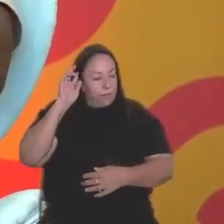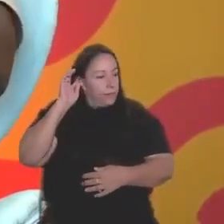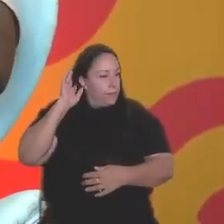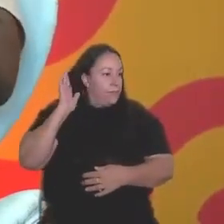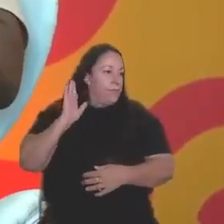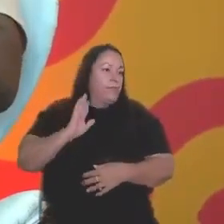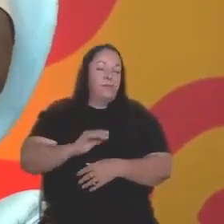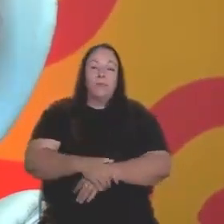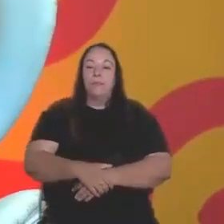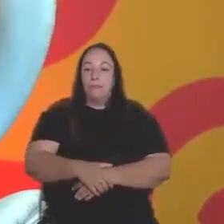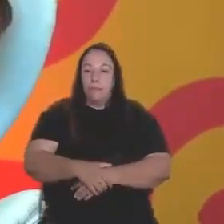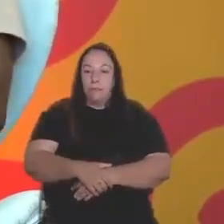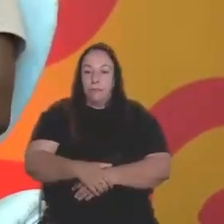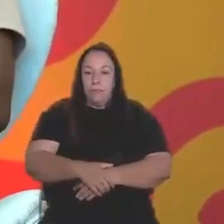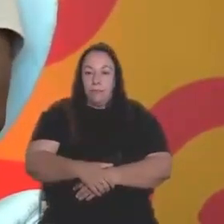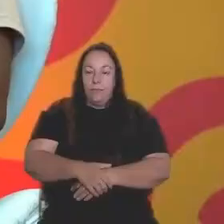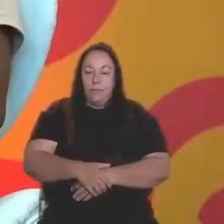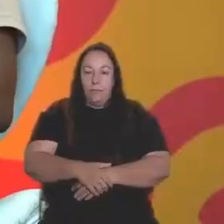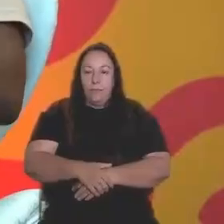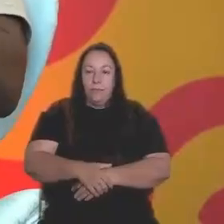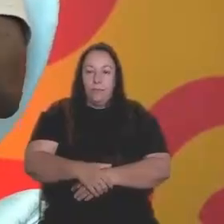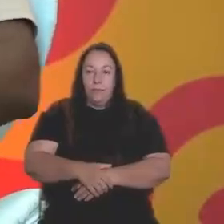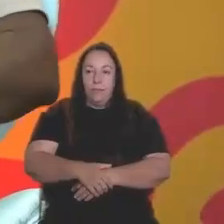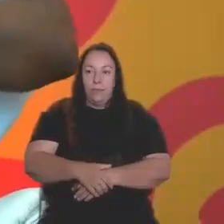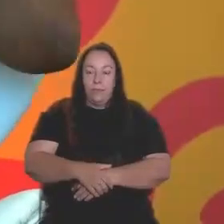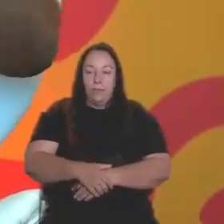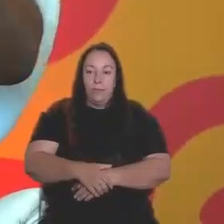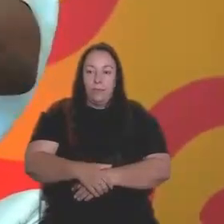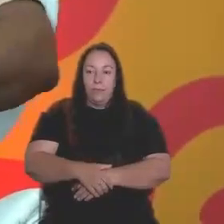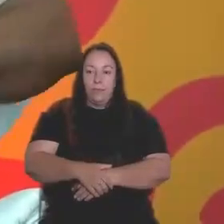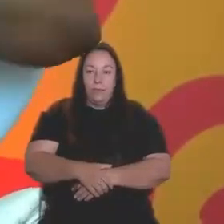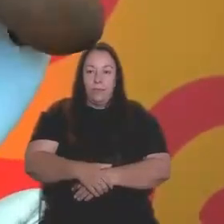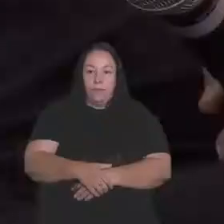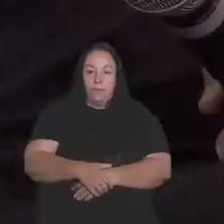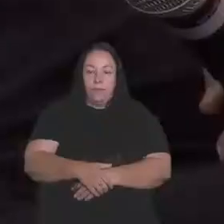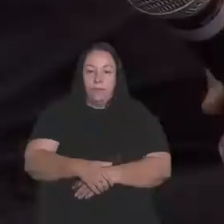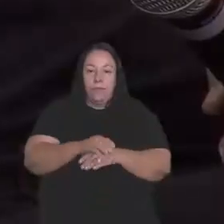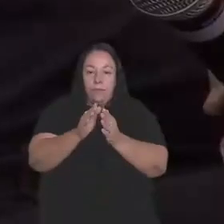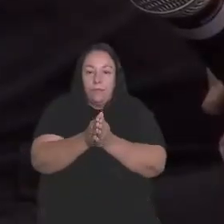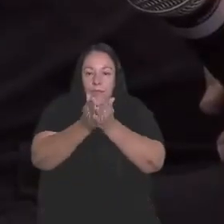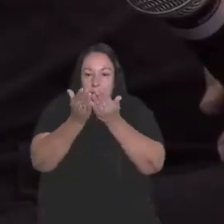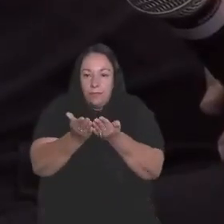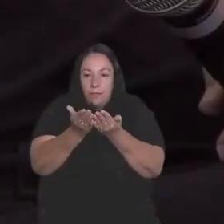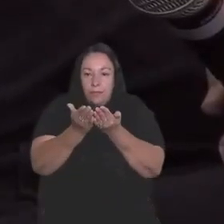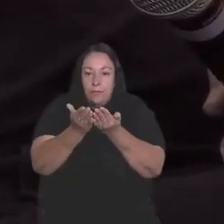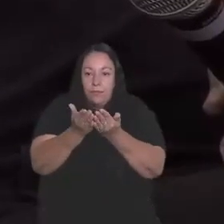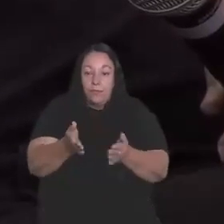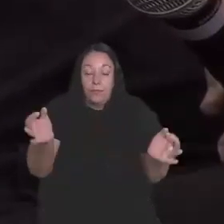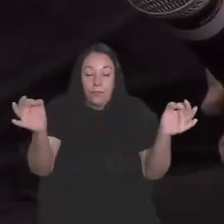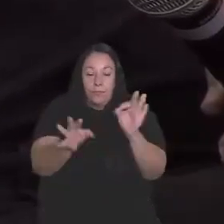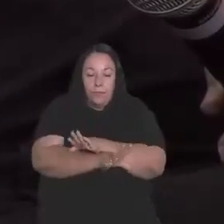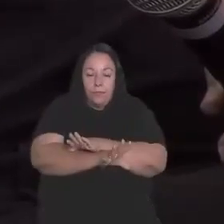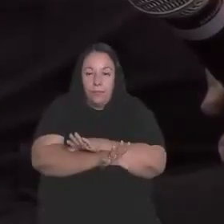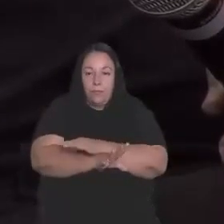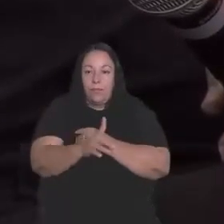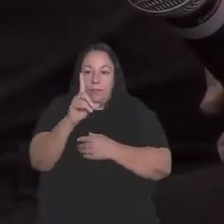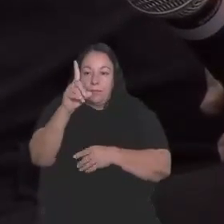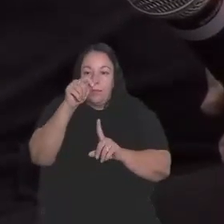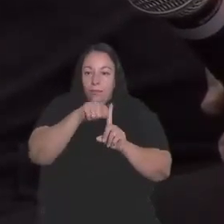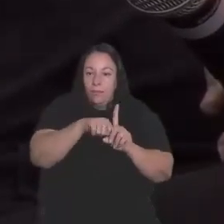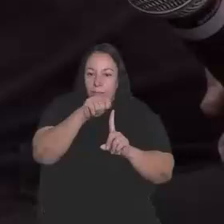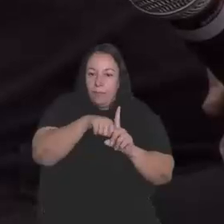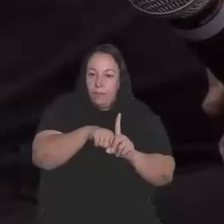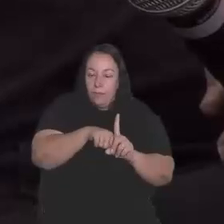nunca vê o livro como pronto, eu já terminei. Ela volta, ela revisita, ela lê de novo, às vezes ela fica um mês lendo o